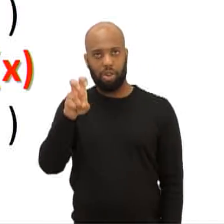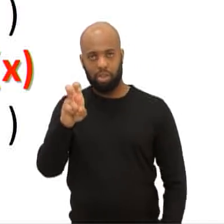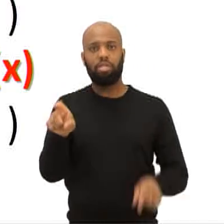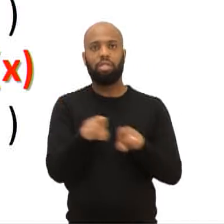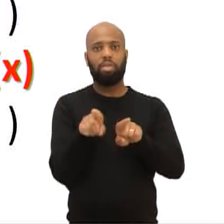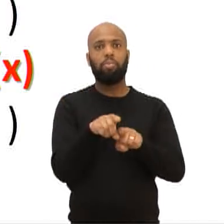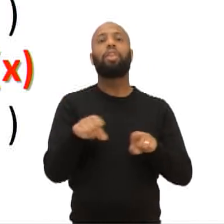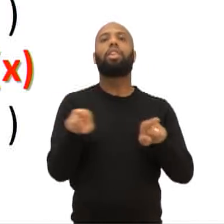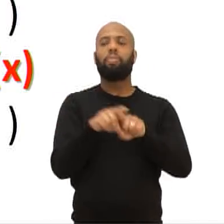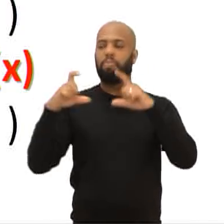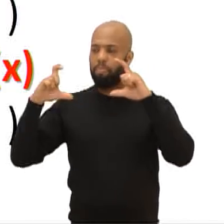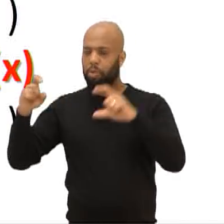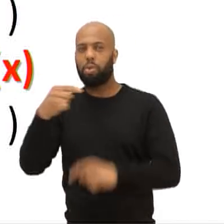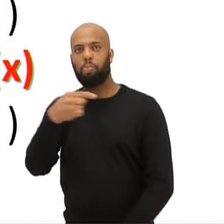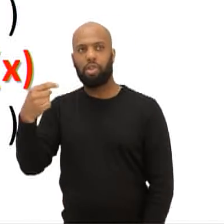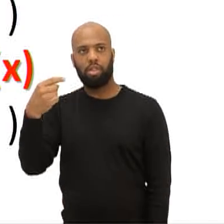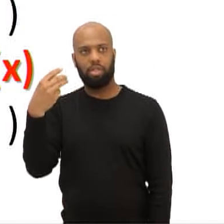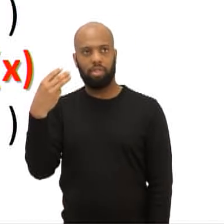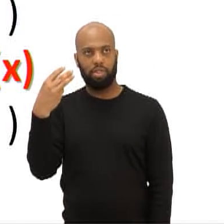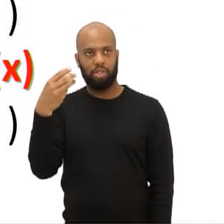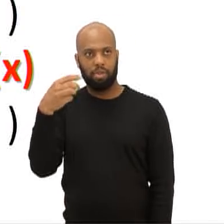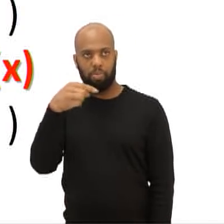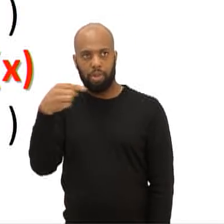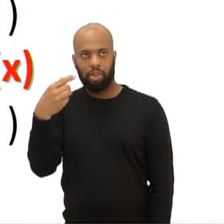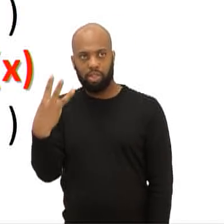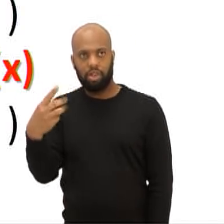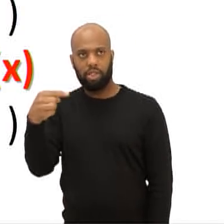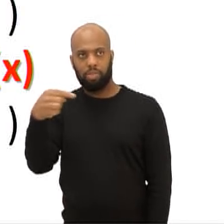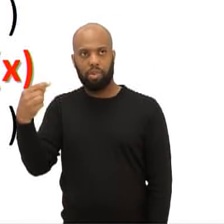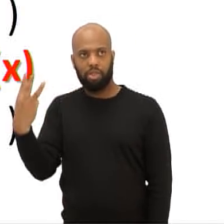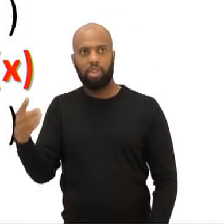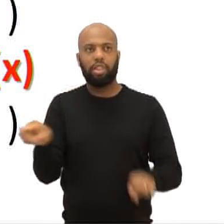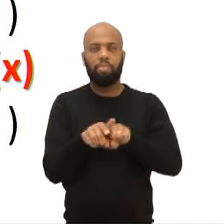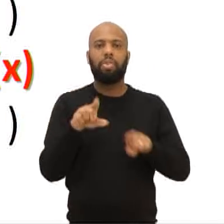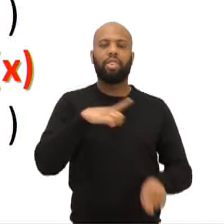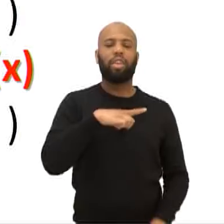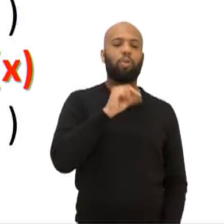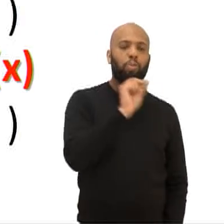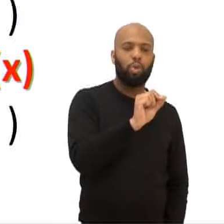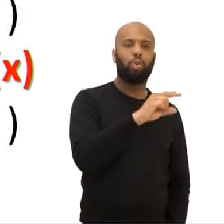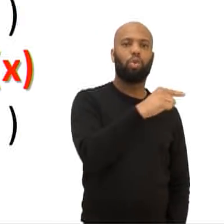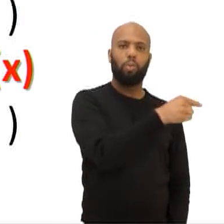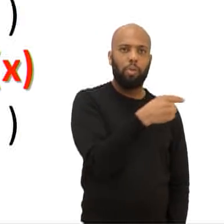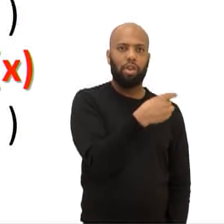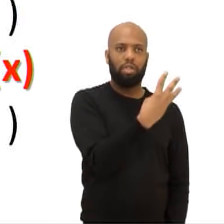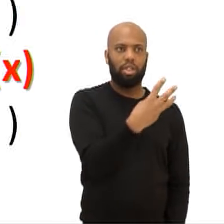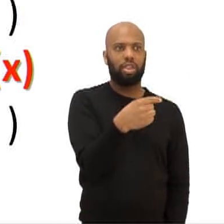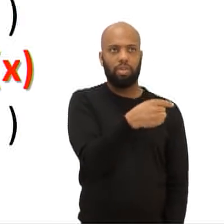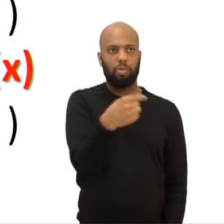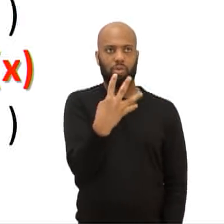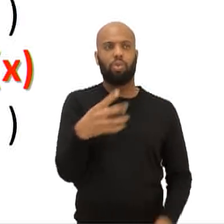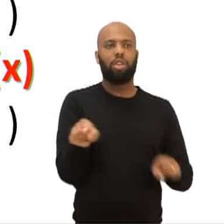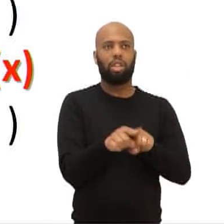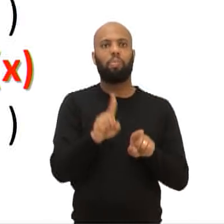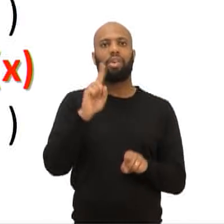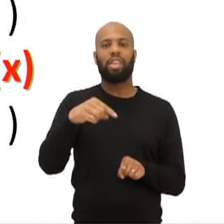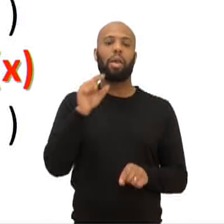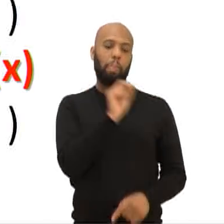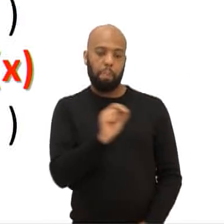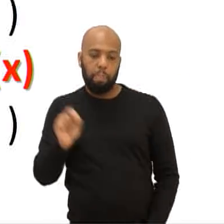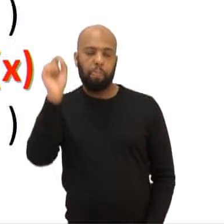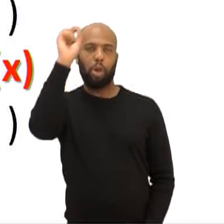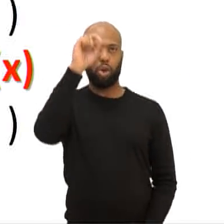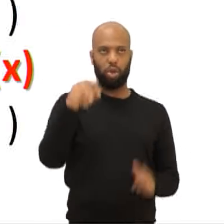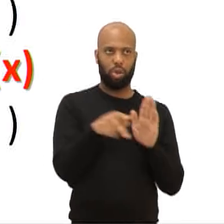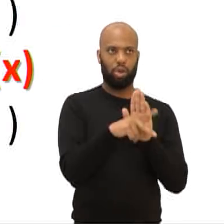menos 3 e menos 3, e menos 3 e menos 4. Então, essas são as coordenadas. Lembrando,